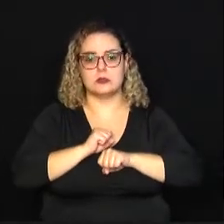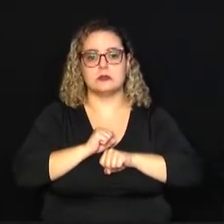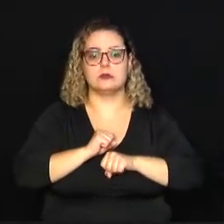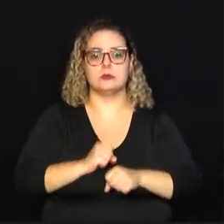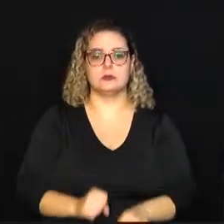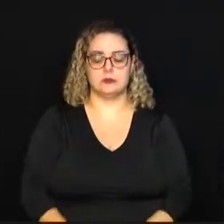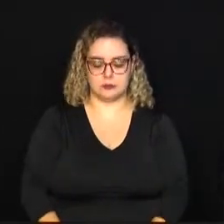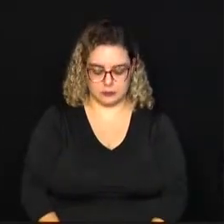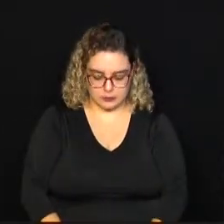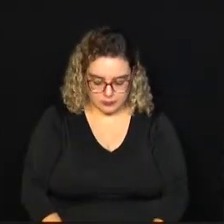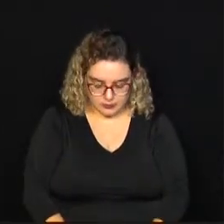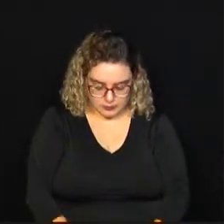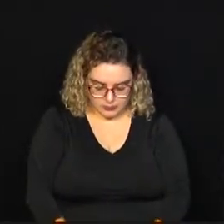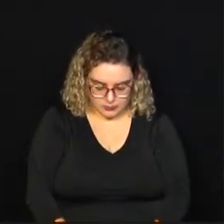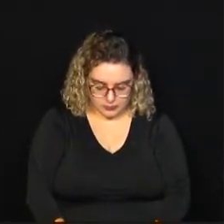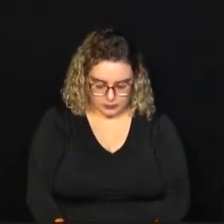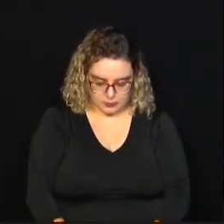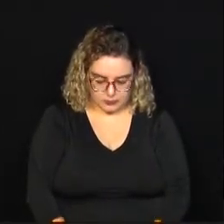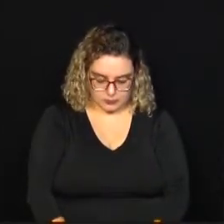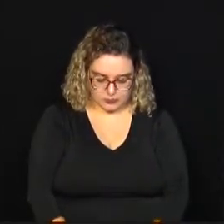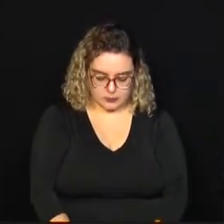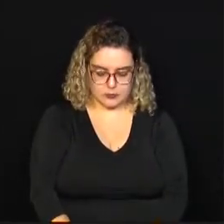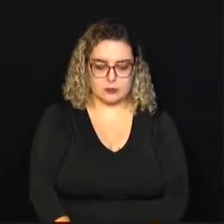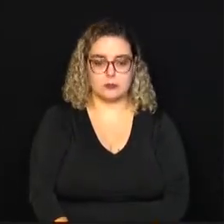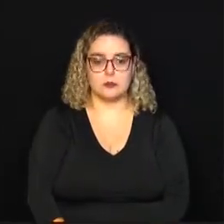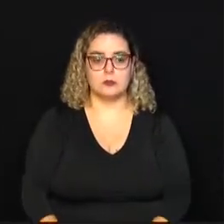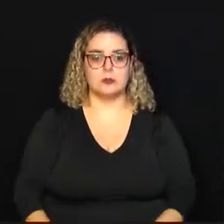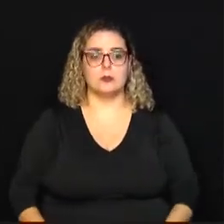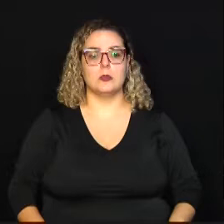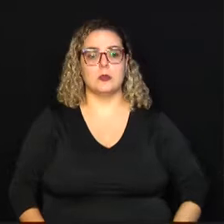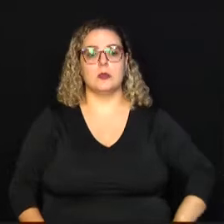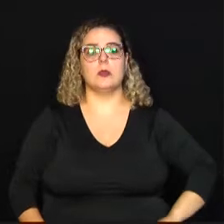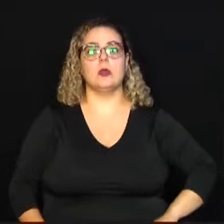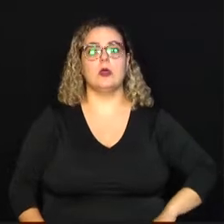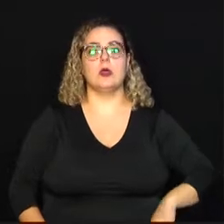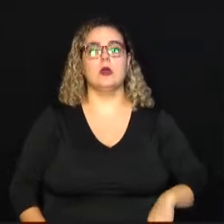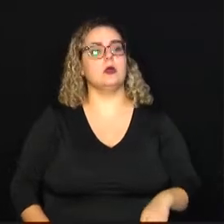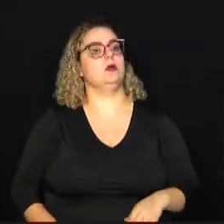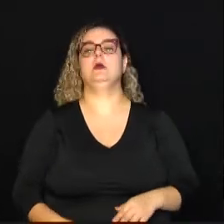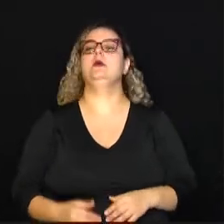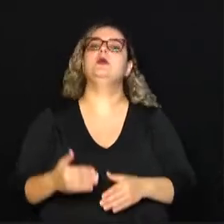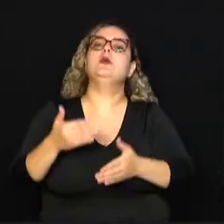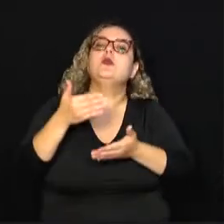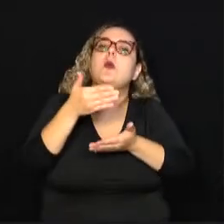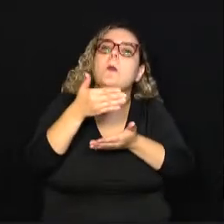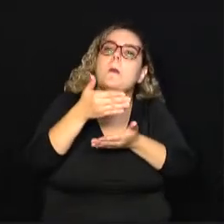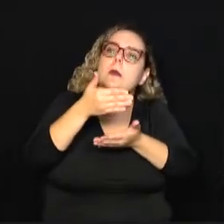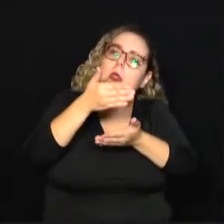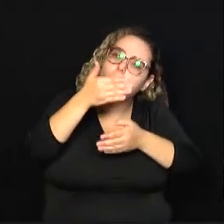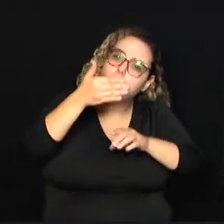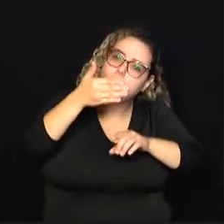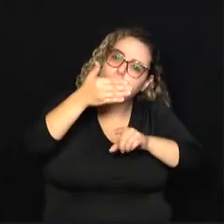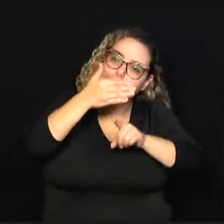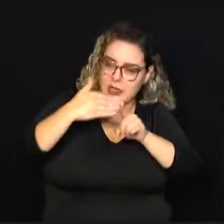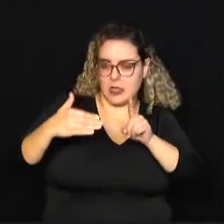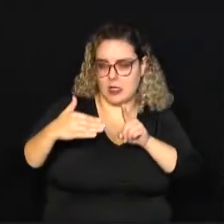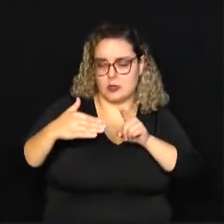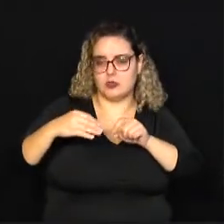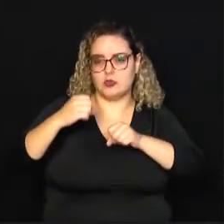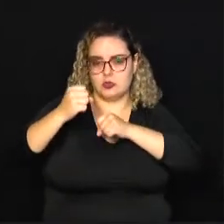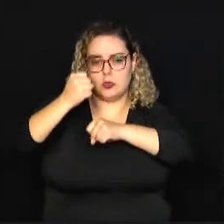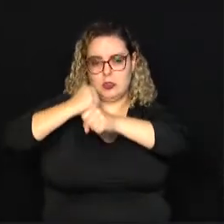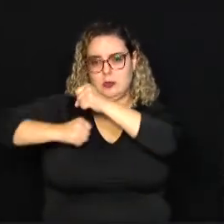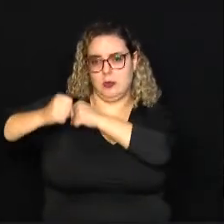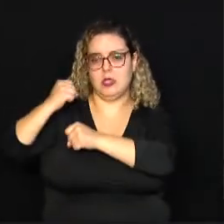a partir do meio do ano passado, a gente começa a ter, de setembro, novas variantes locais surgindo, né?